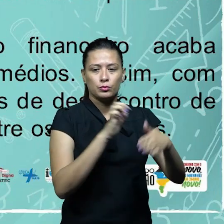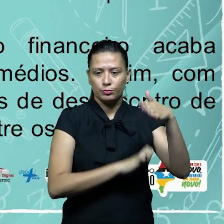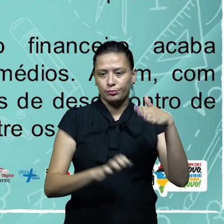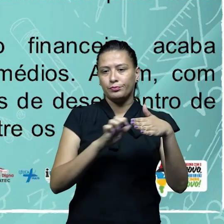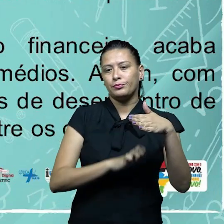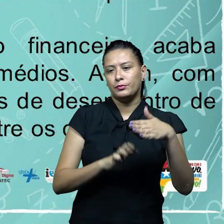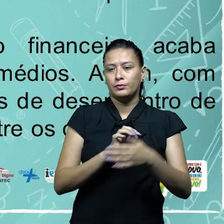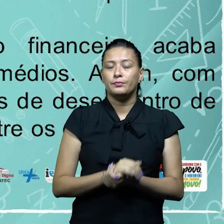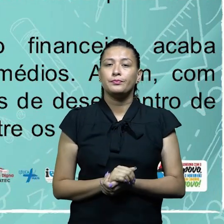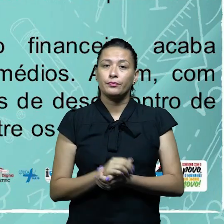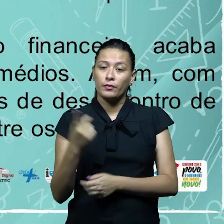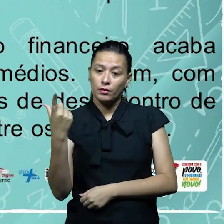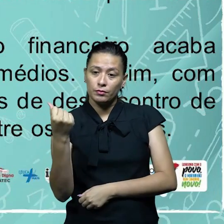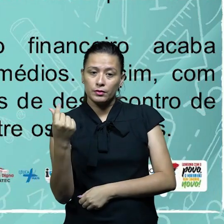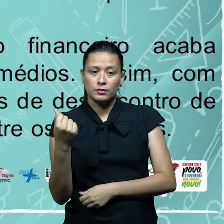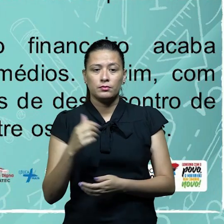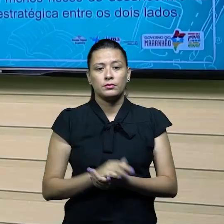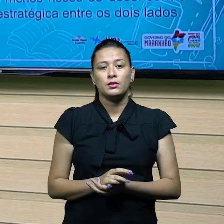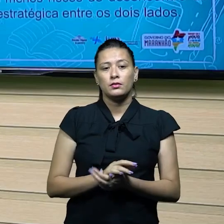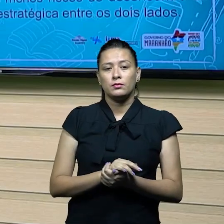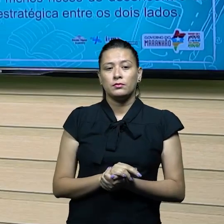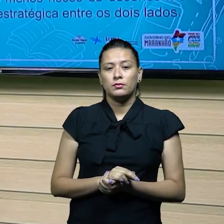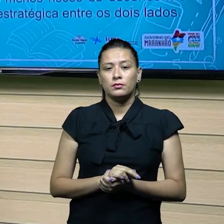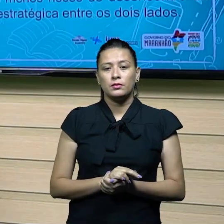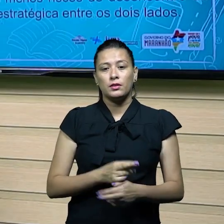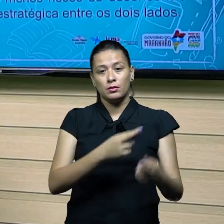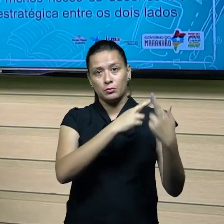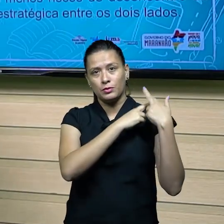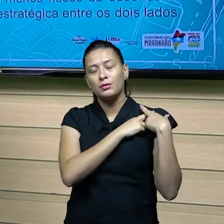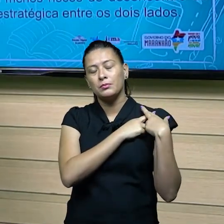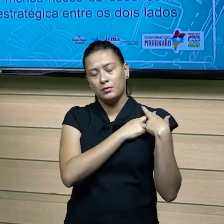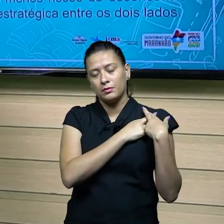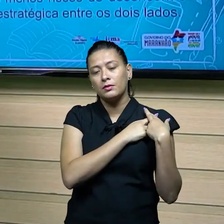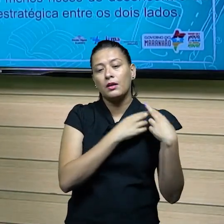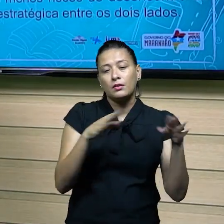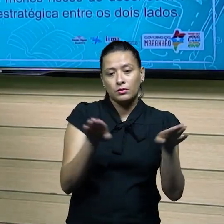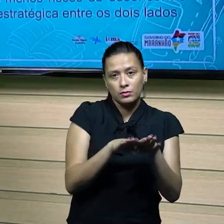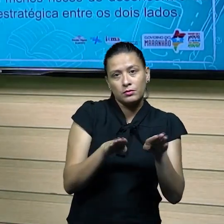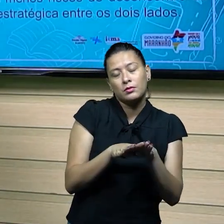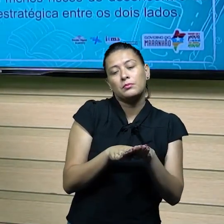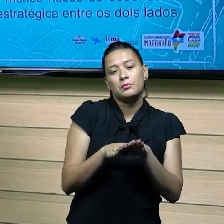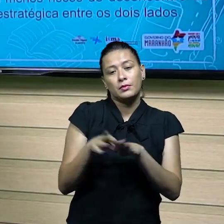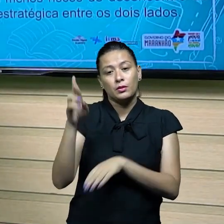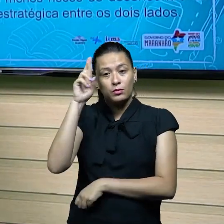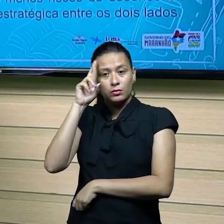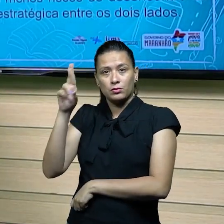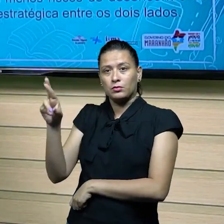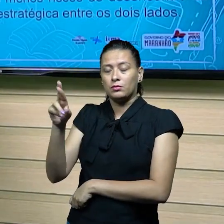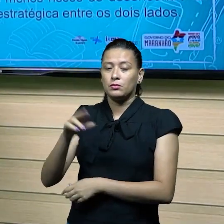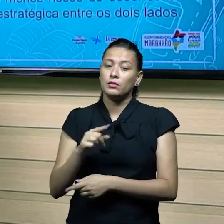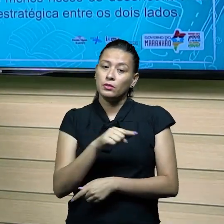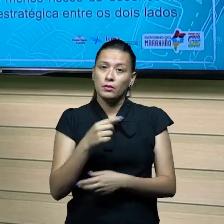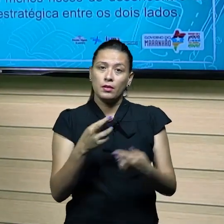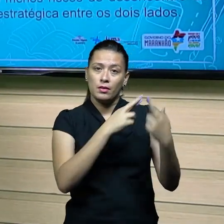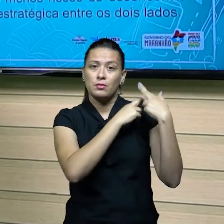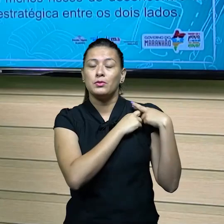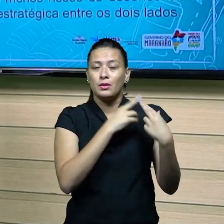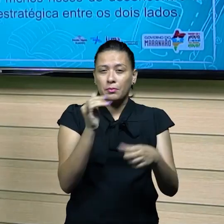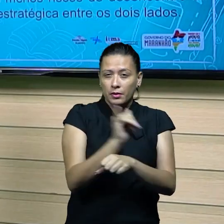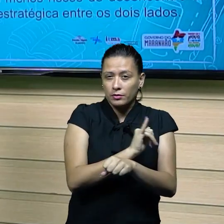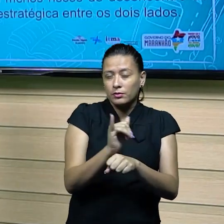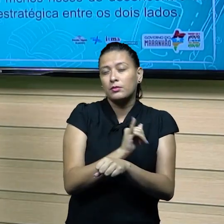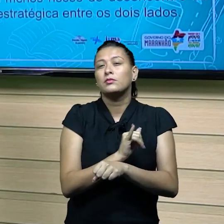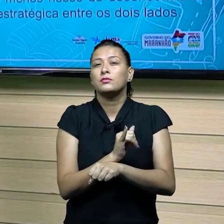financeiro acaba respondendo diretamente à diretoria. Ou seja, ele é responsável pela parte estratégica daquela empresa. Aquela parte que toma decisões a médio e